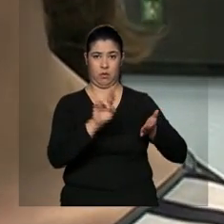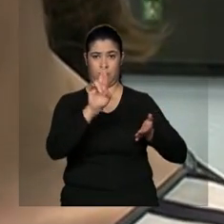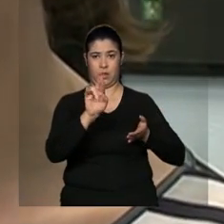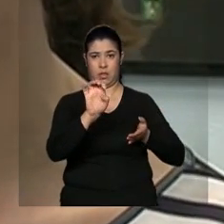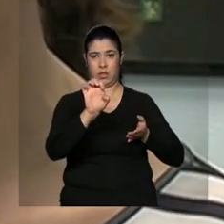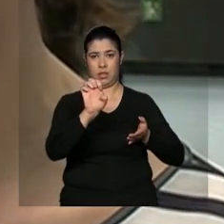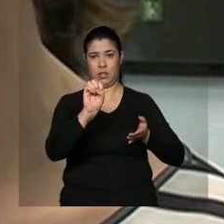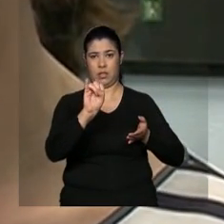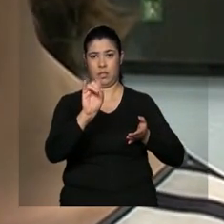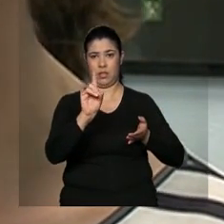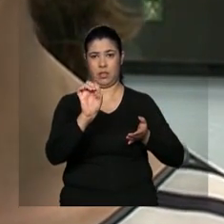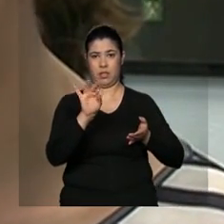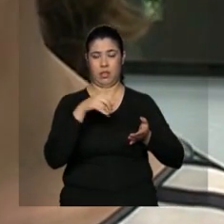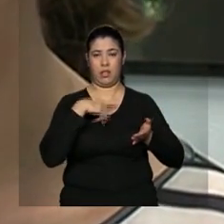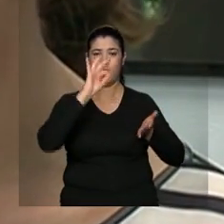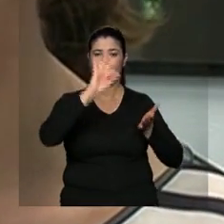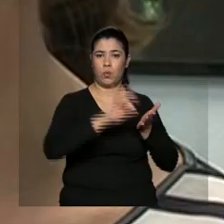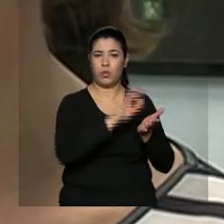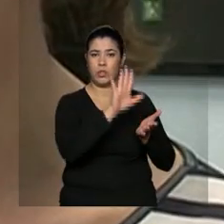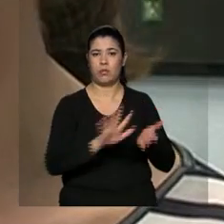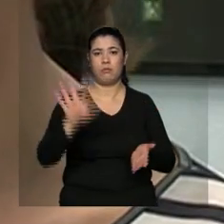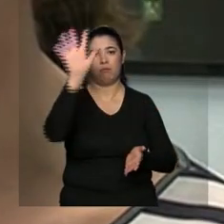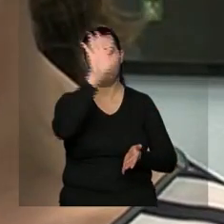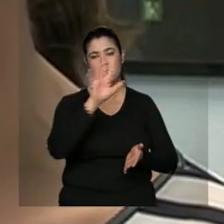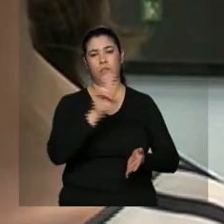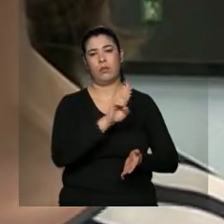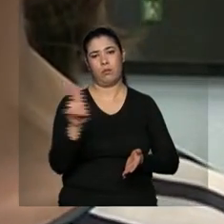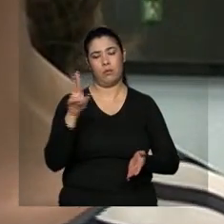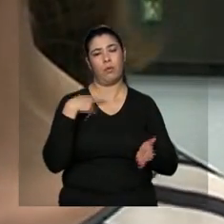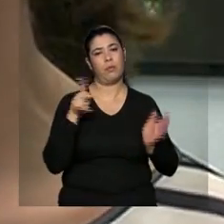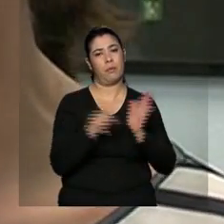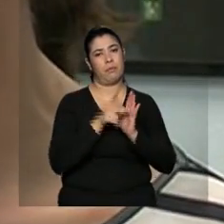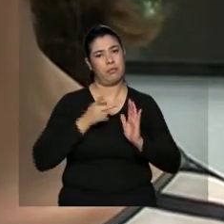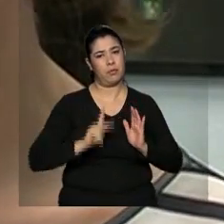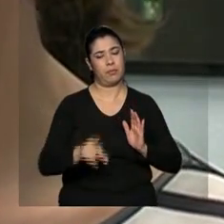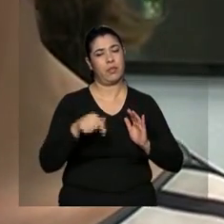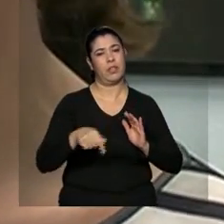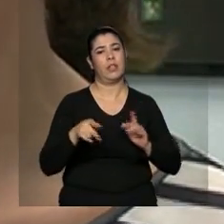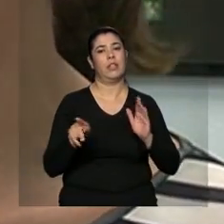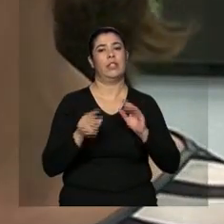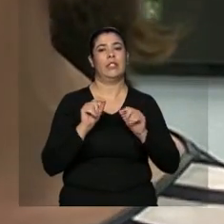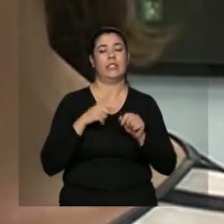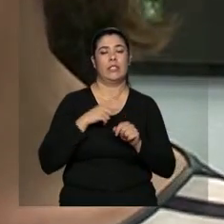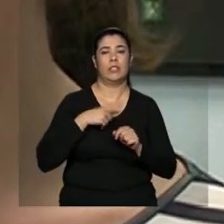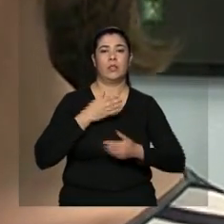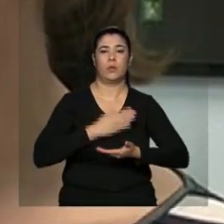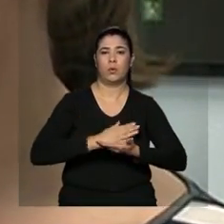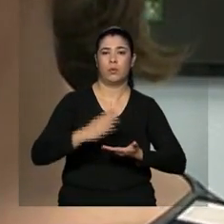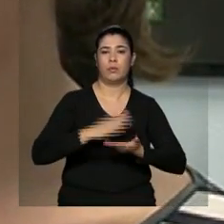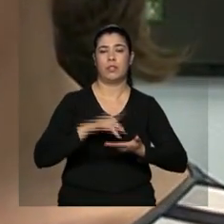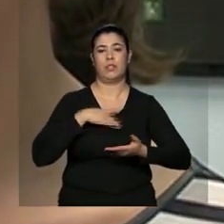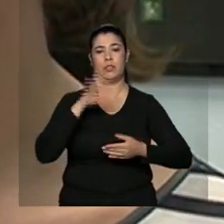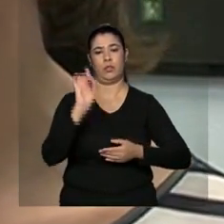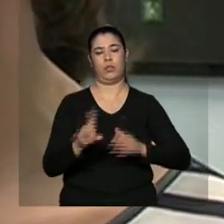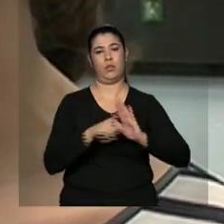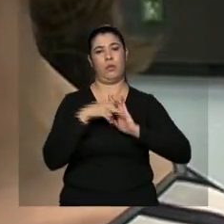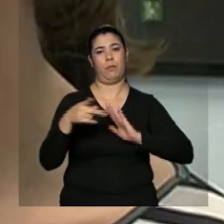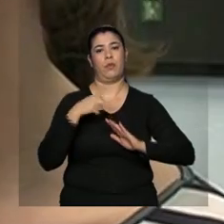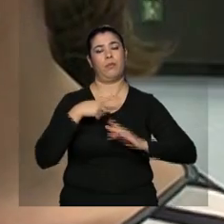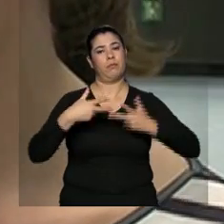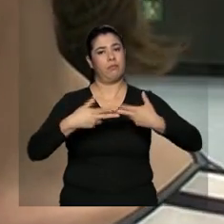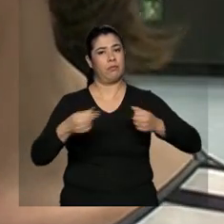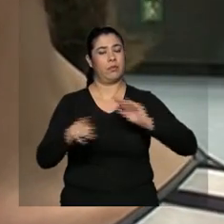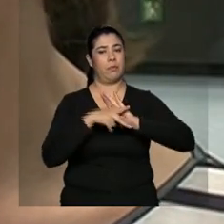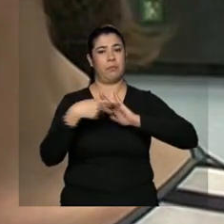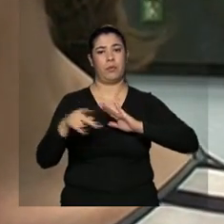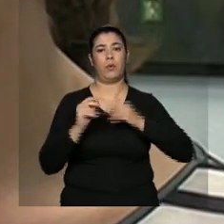Ele ganha um registro nacional de estrangeiros e ali vem escrito residente. E ele passa, então, a ter ainda mais direitos porque ele já está numa